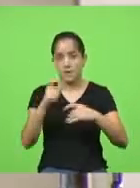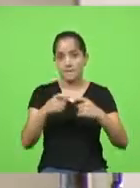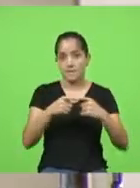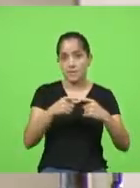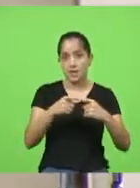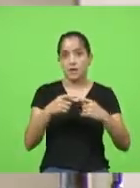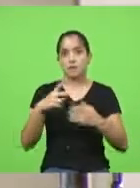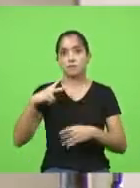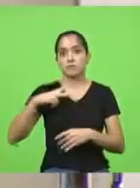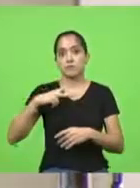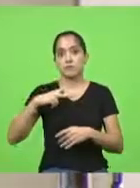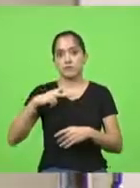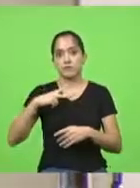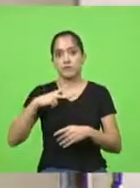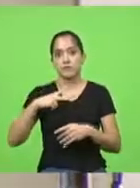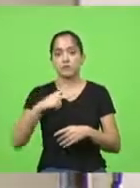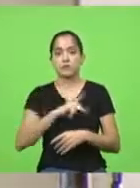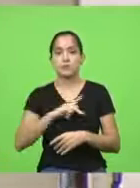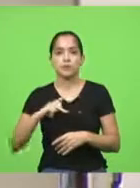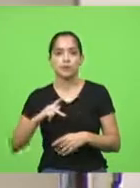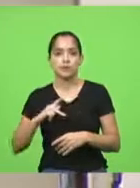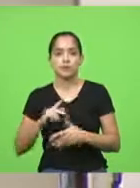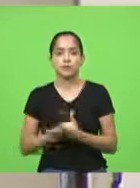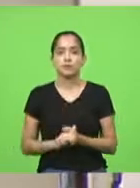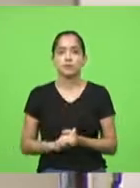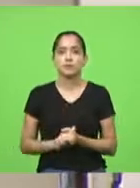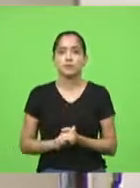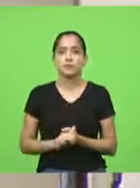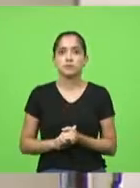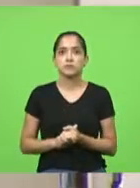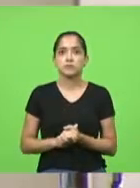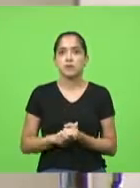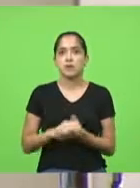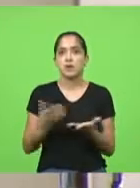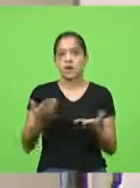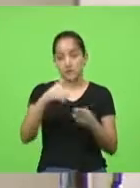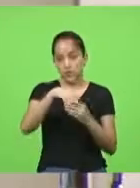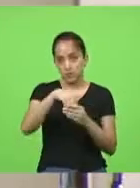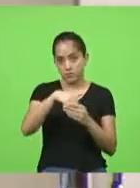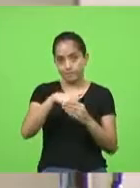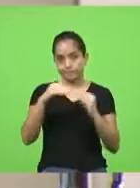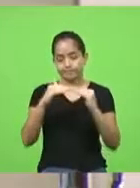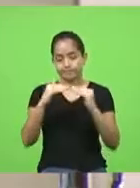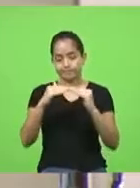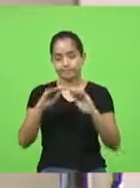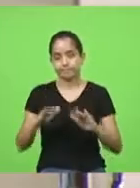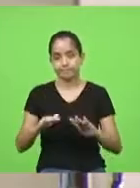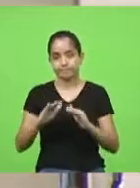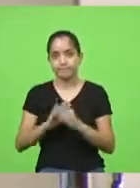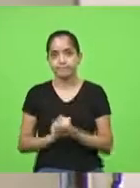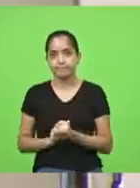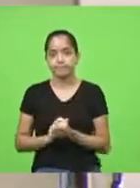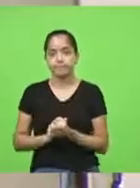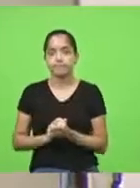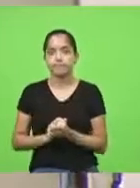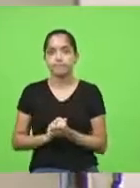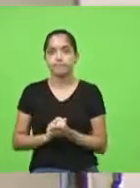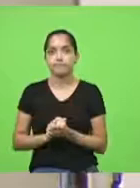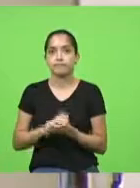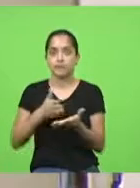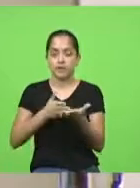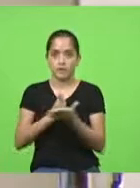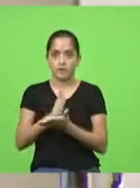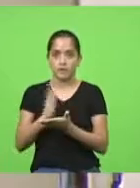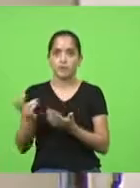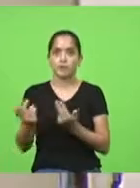em decorrência do Covid-19, em discussão. Não havendo quem queira discutir, em votação. Deputados que aprovam, permaneçam como se encontra. Aprovado